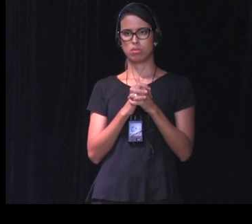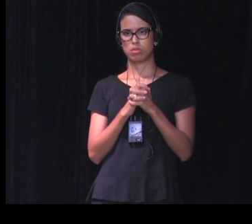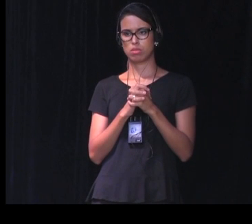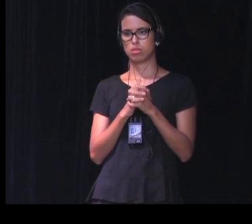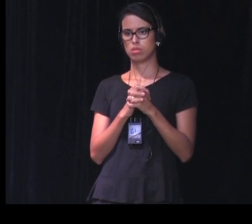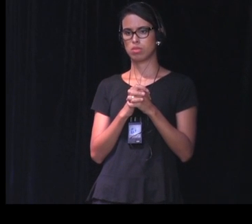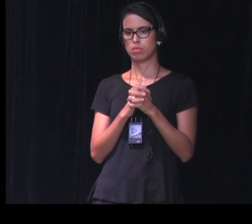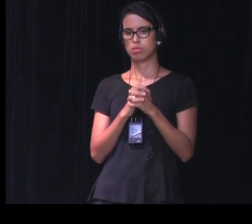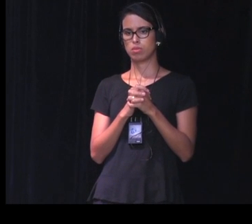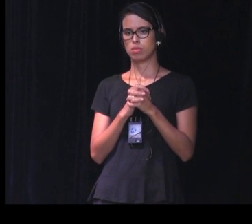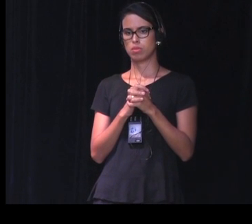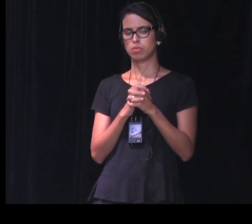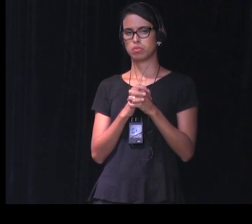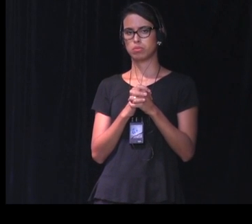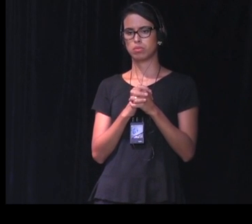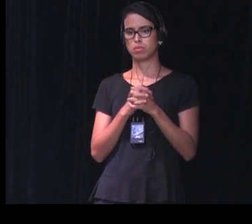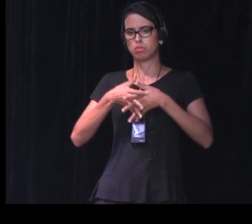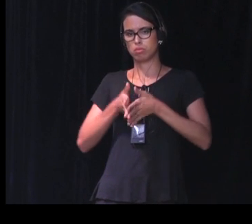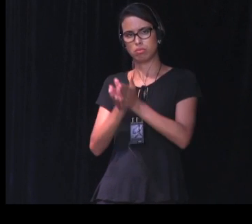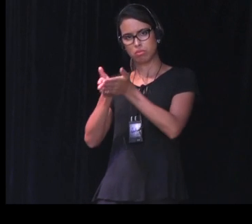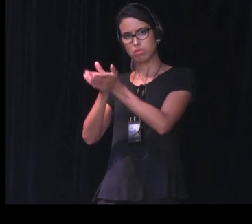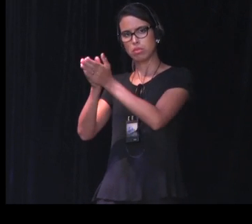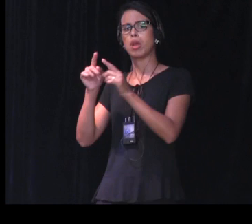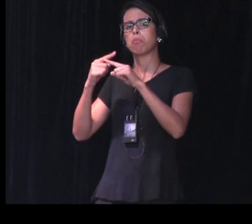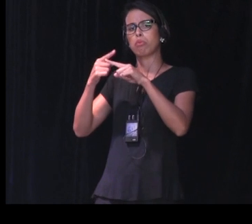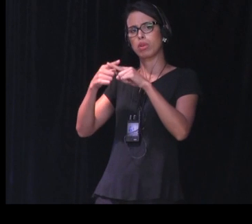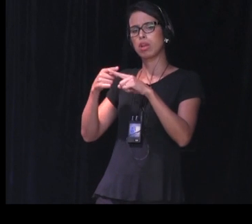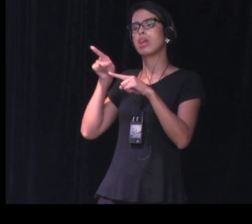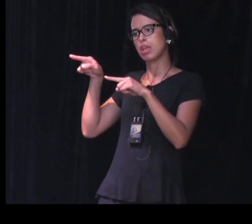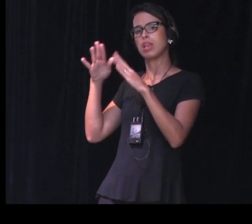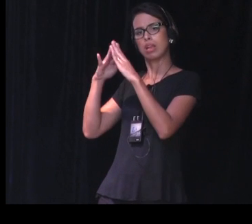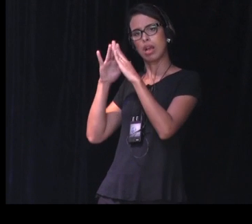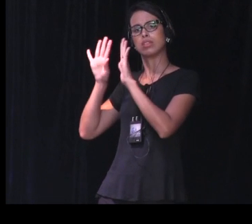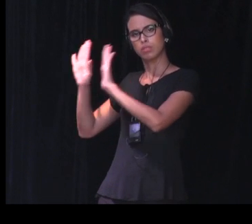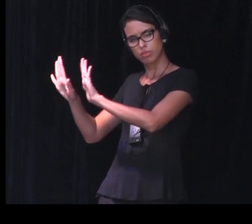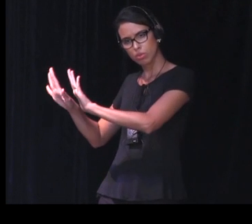Ele pega Bigla aqui porque estava morando aí.